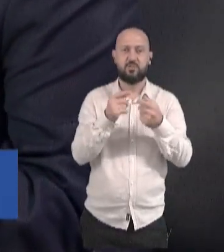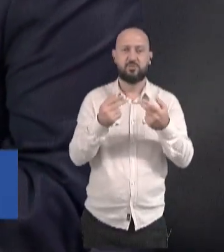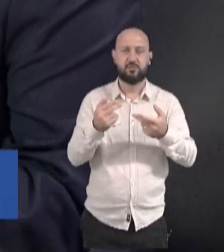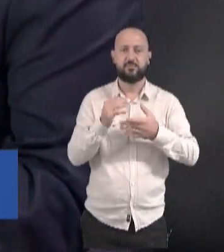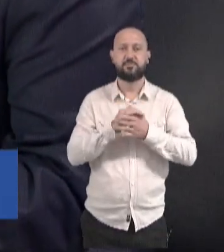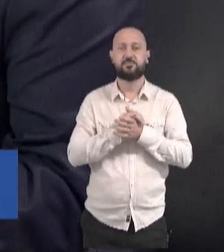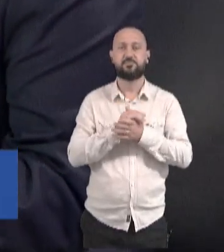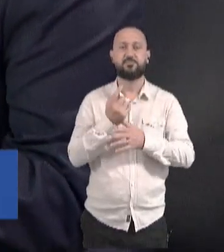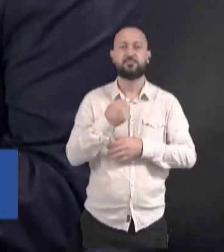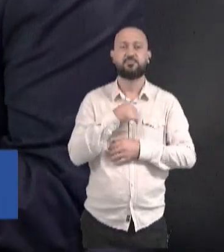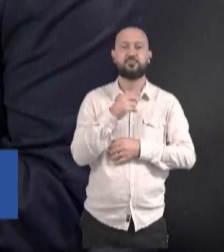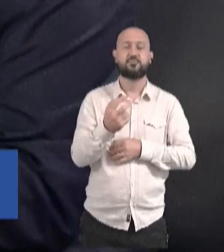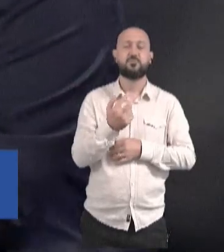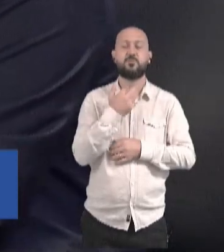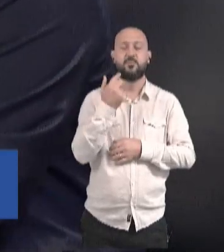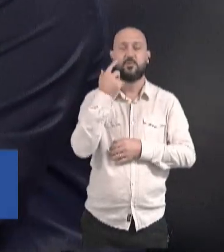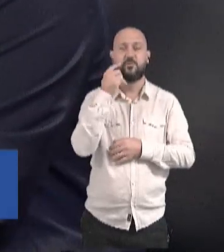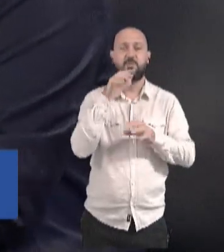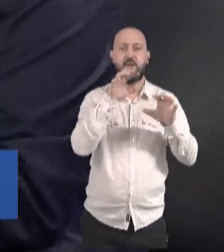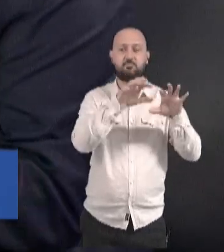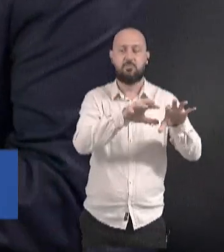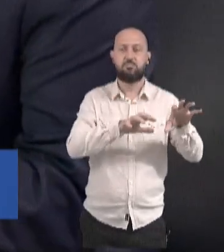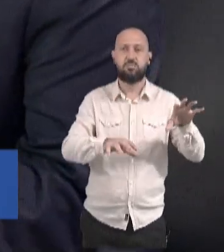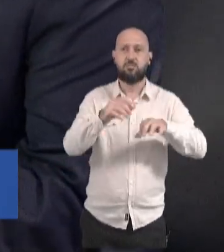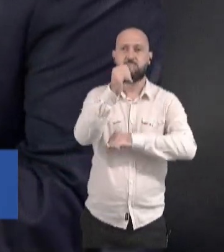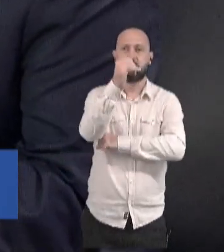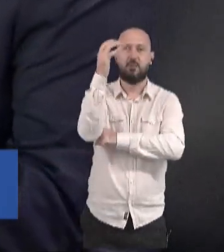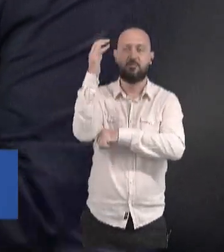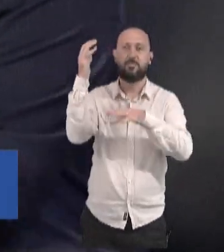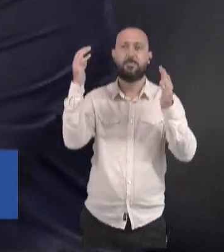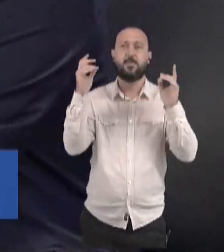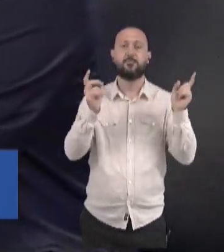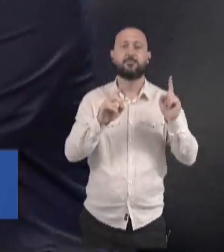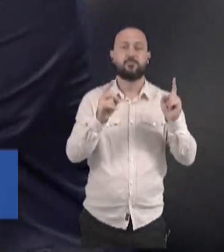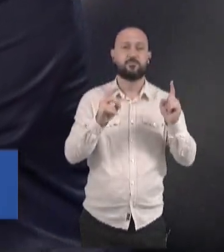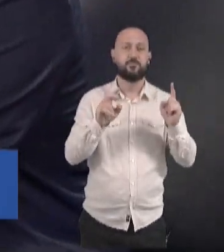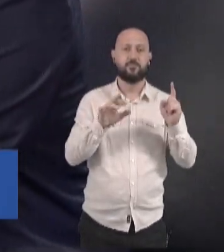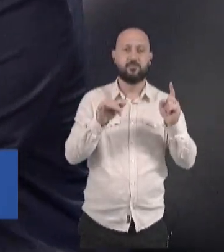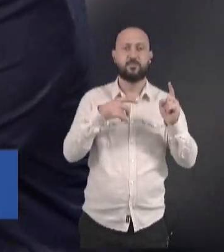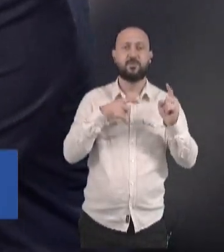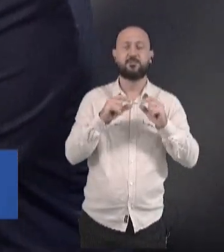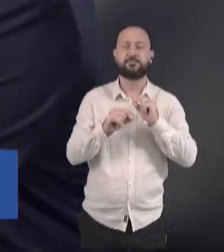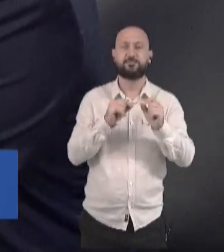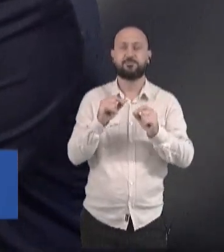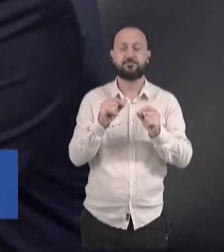produção, que nós não podemos ver o meio ambiente. Não, nós vamos ser